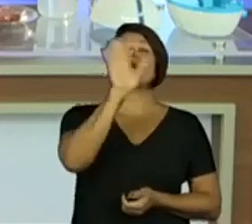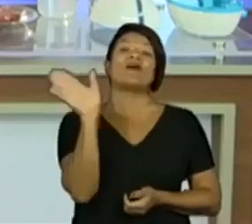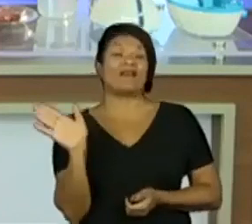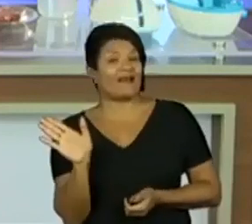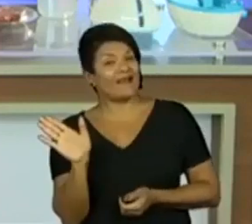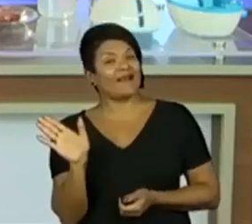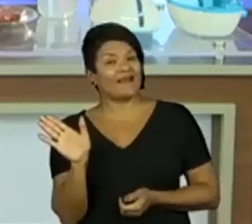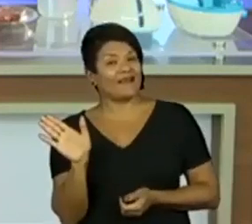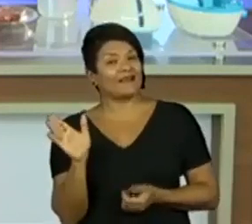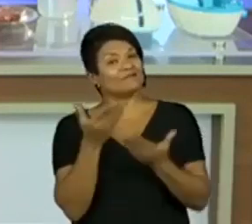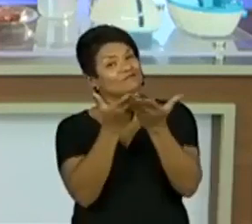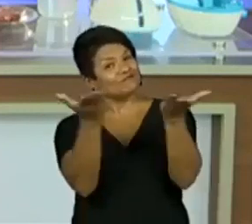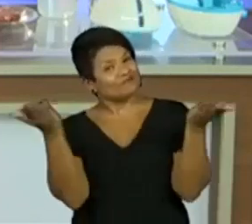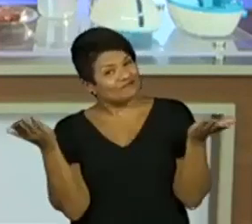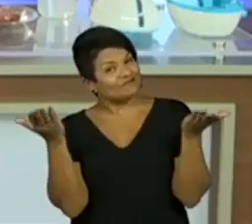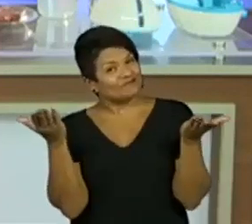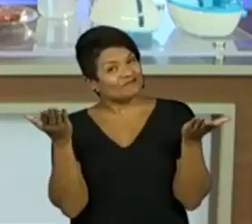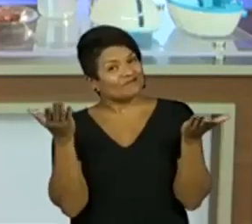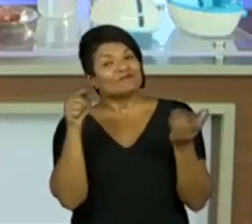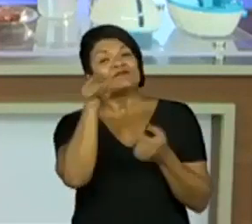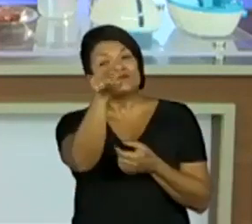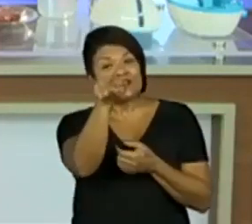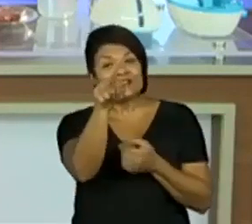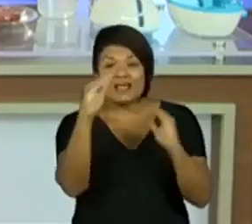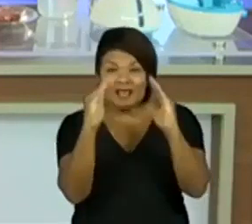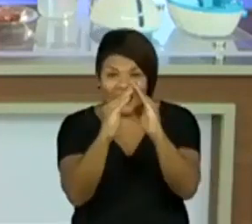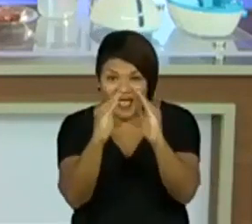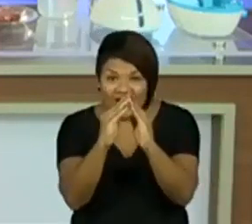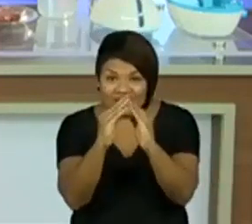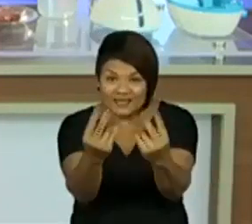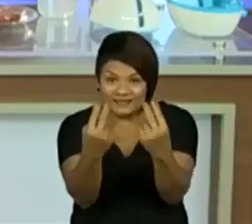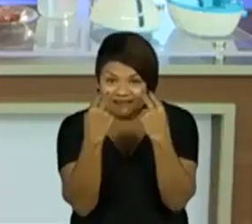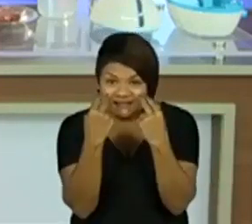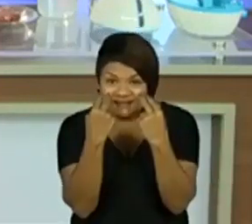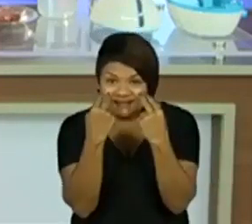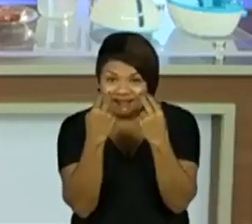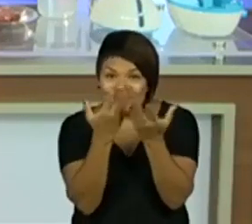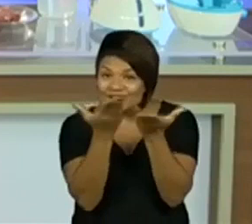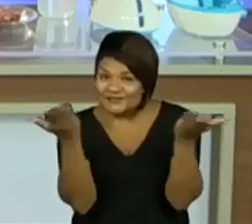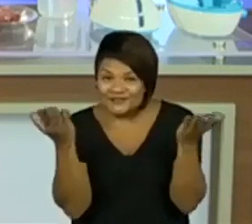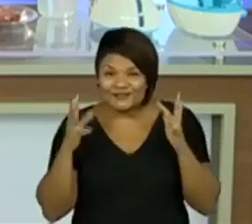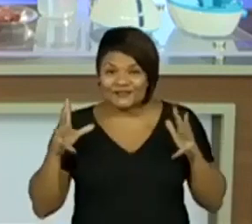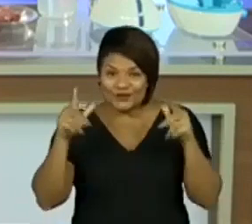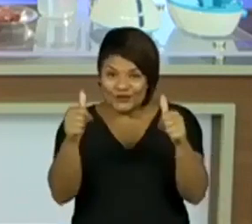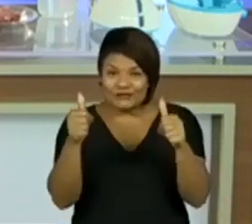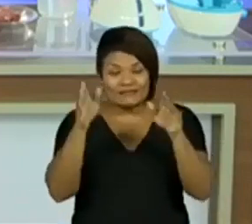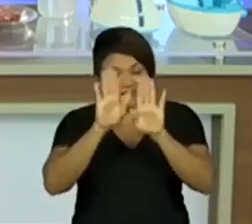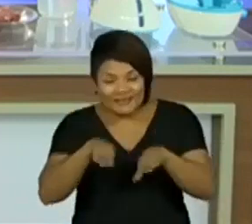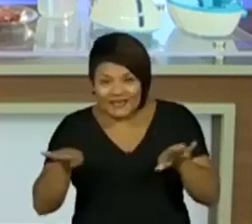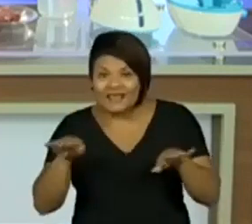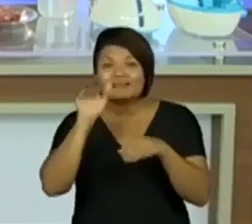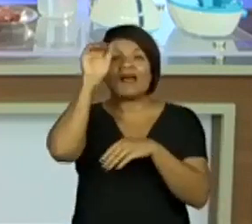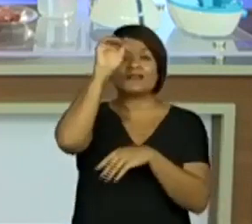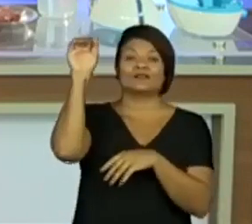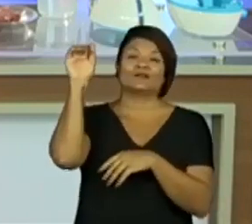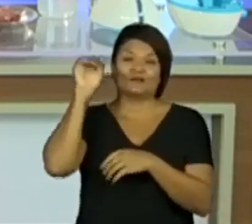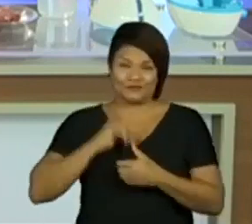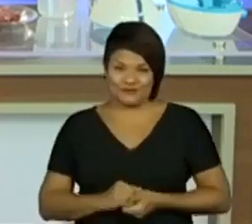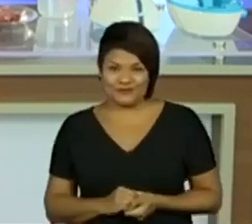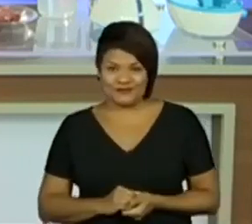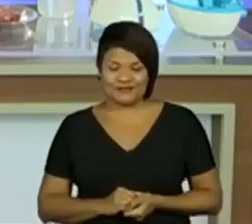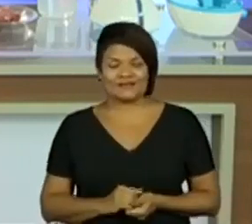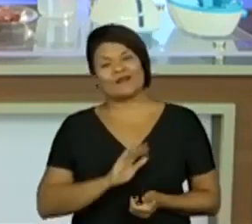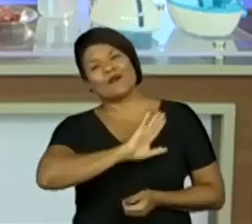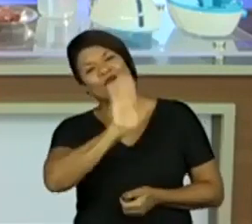Olá! Olá para todos vocês que estão em casa, para vocês que nos assistem, crianças, adultos.